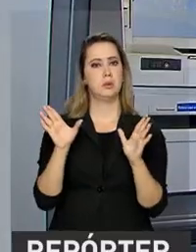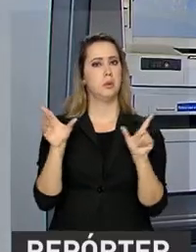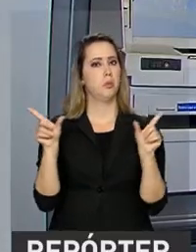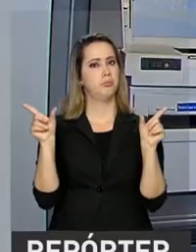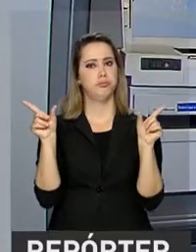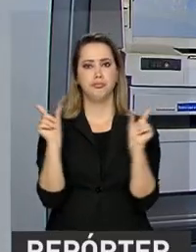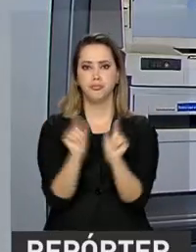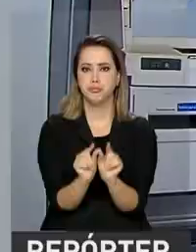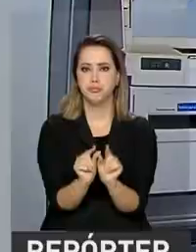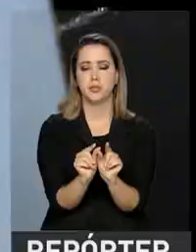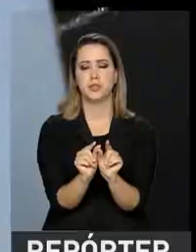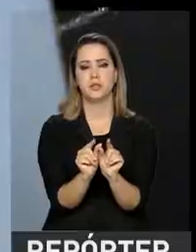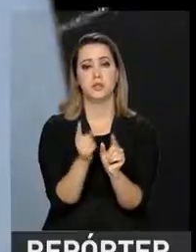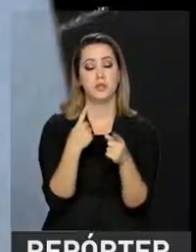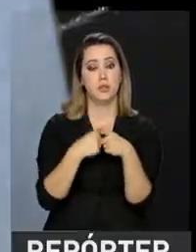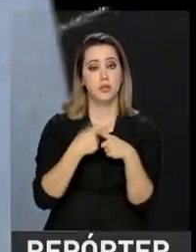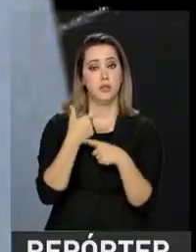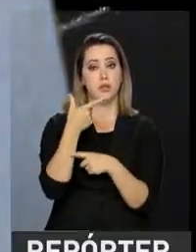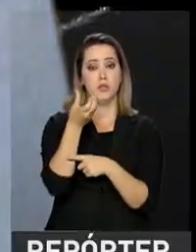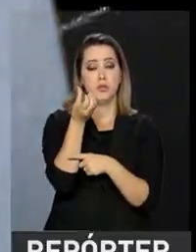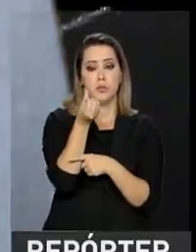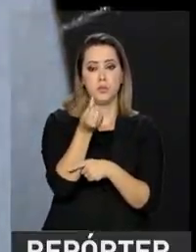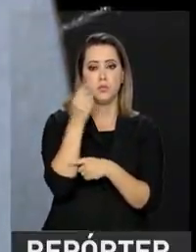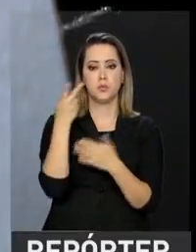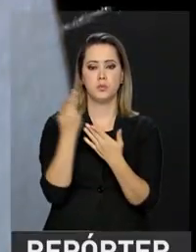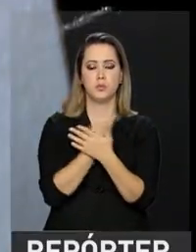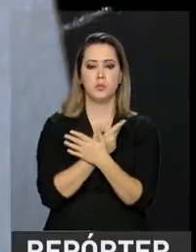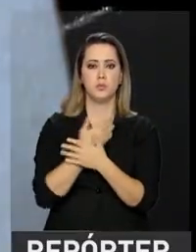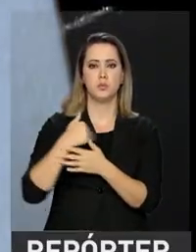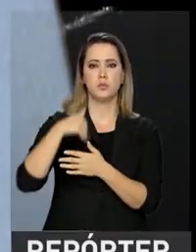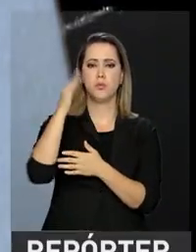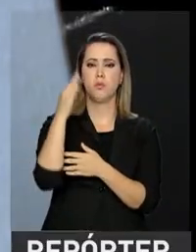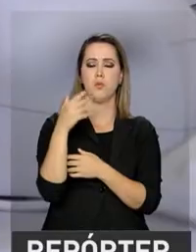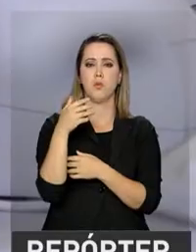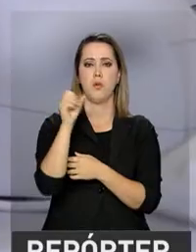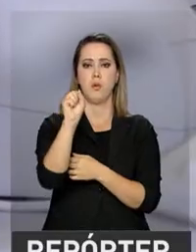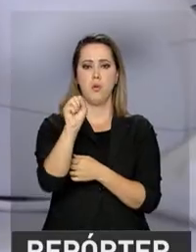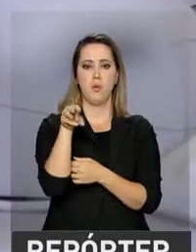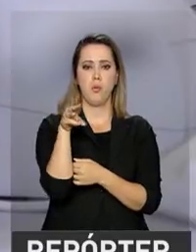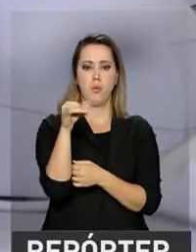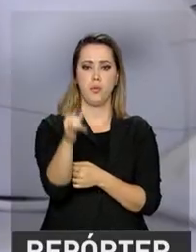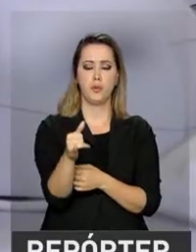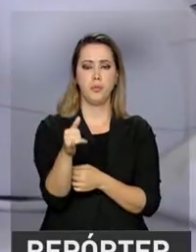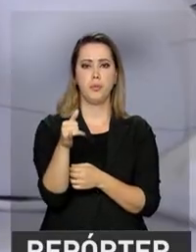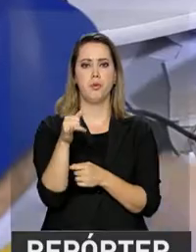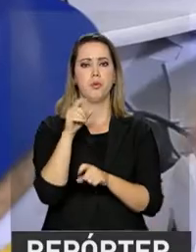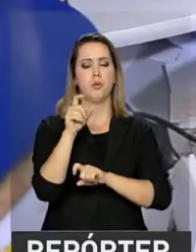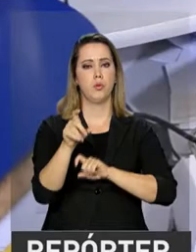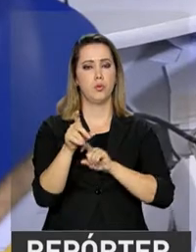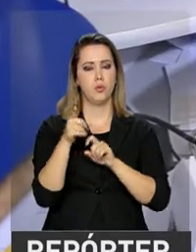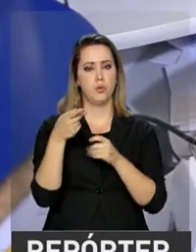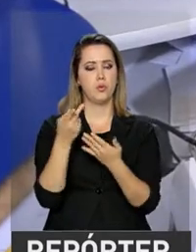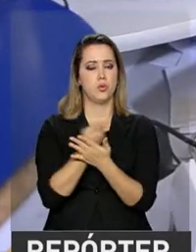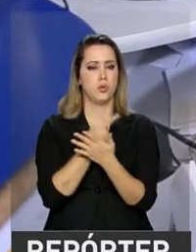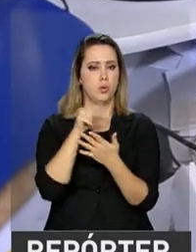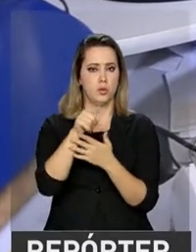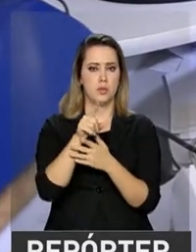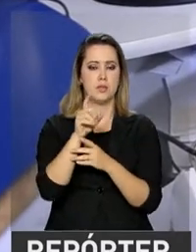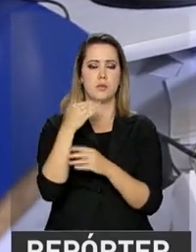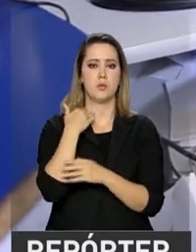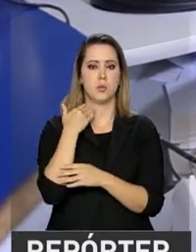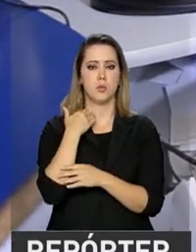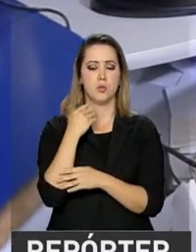espaço em 2016 foram realizados pouco mais 8 bilhões de transações bancárias nesses locais